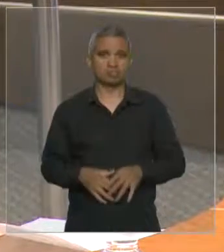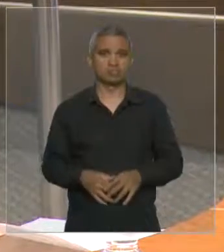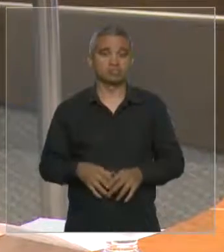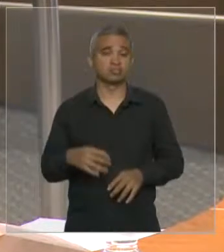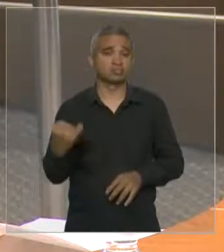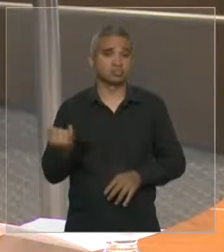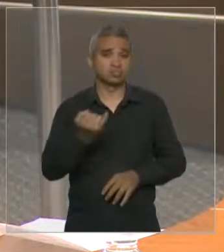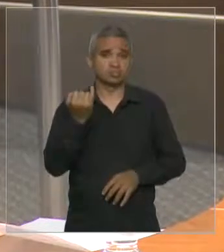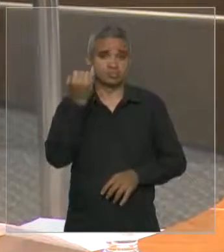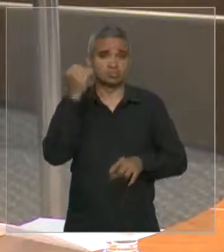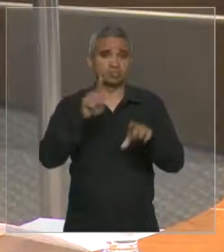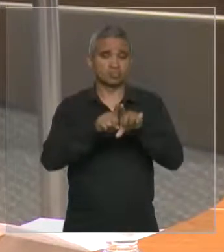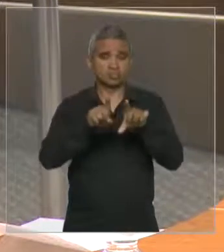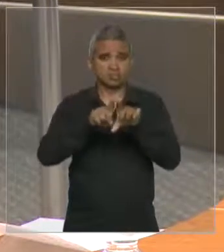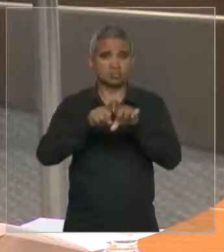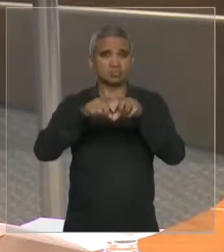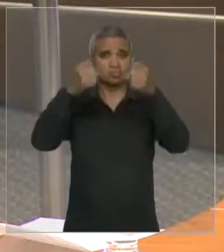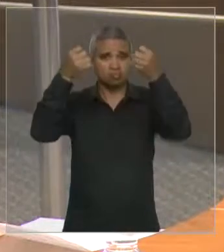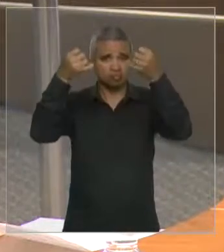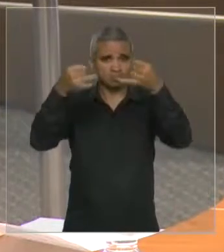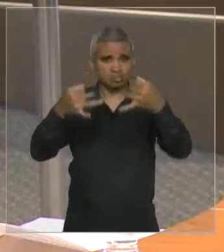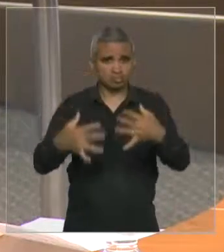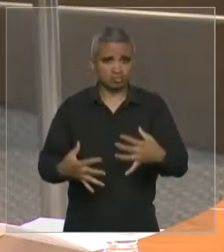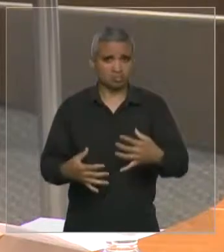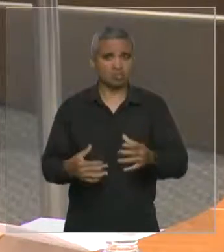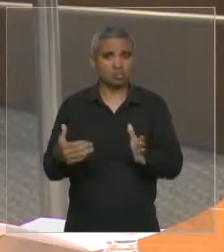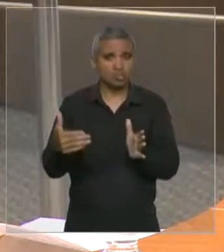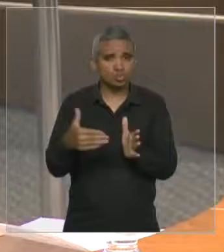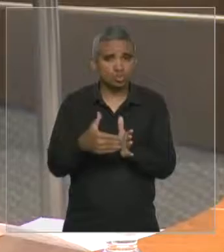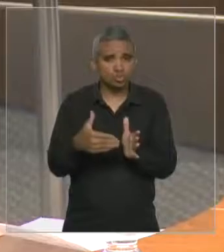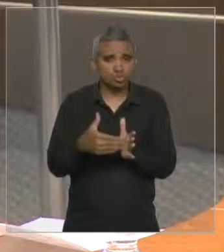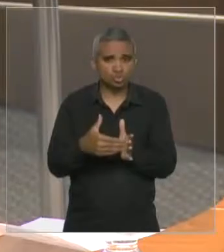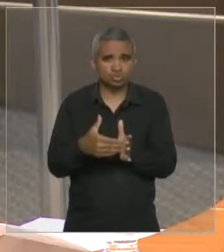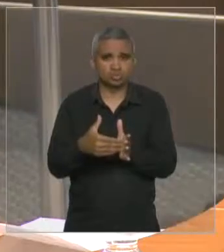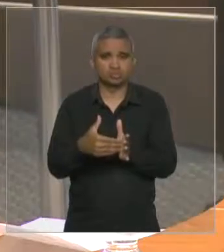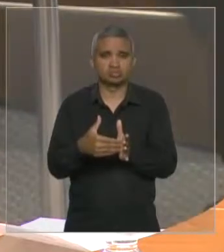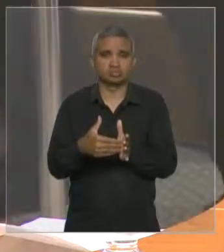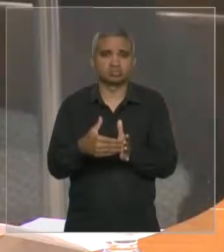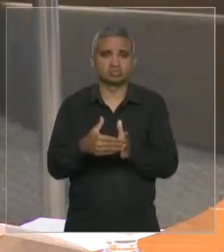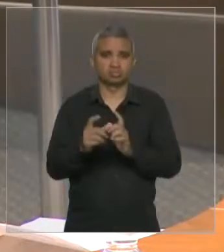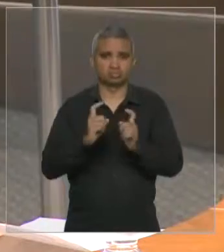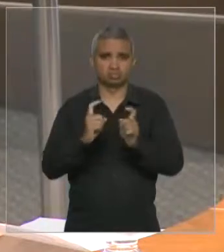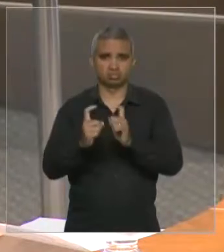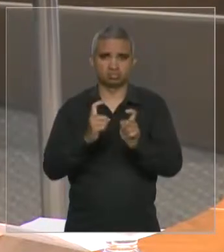são, esse será o último, mas será o